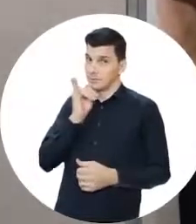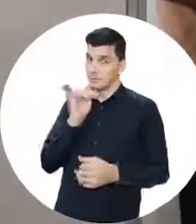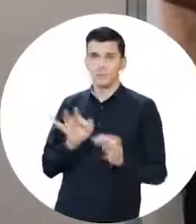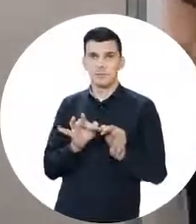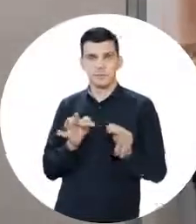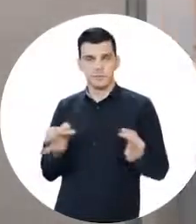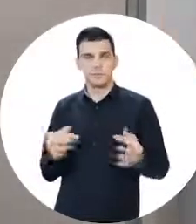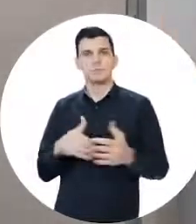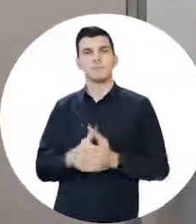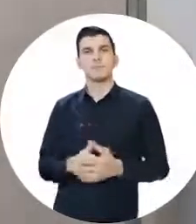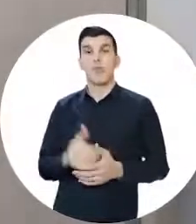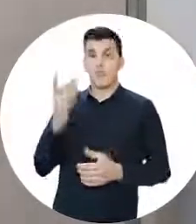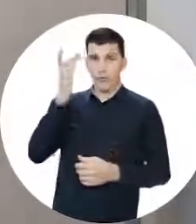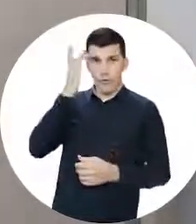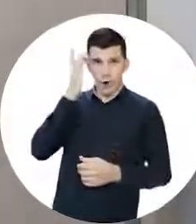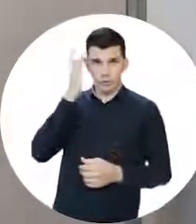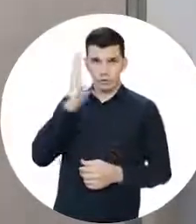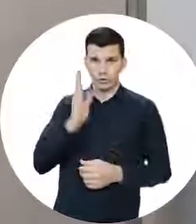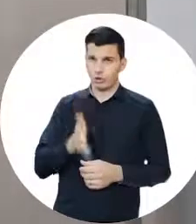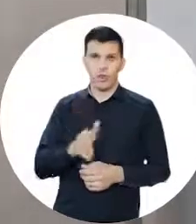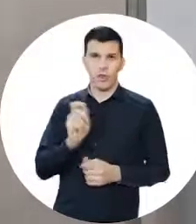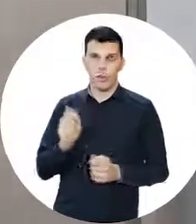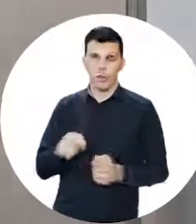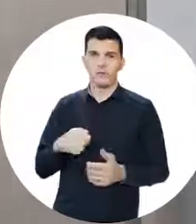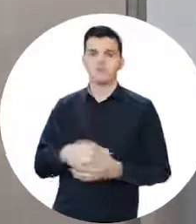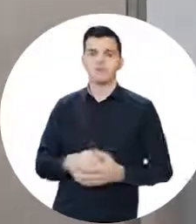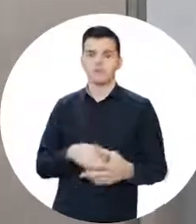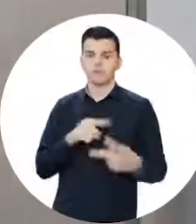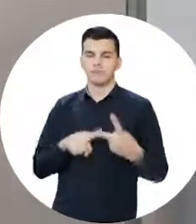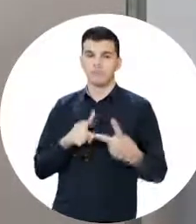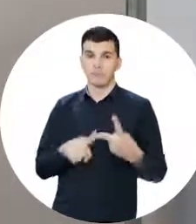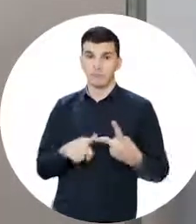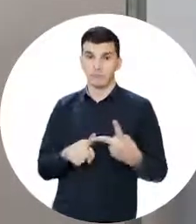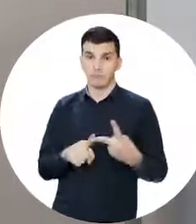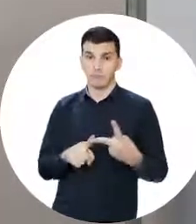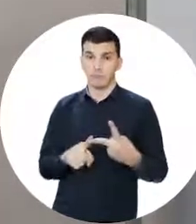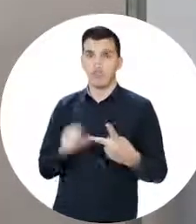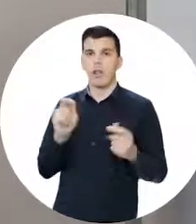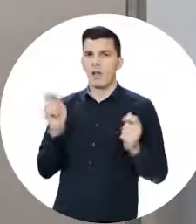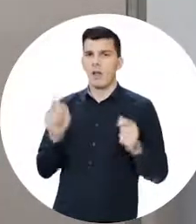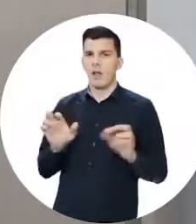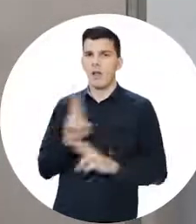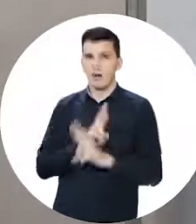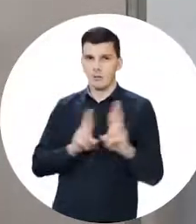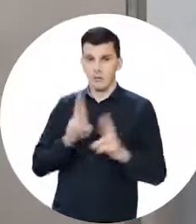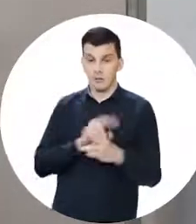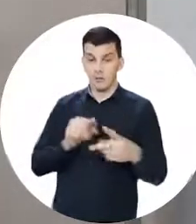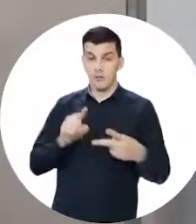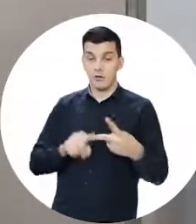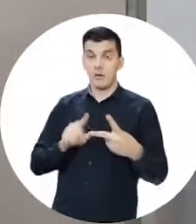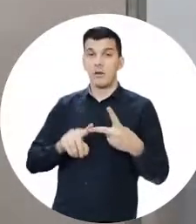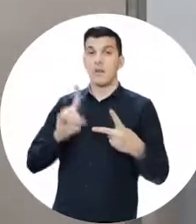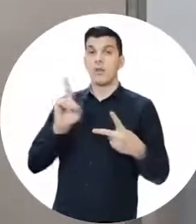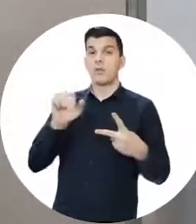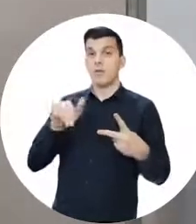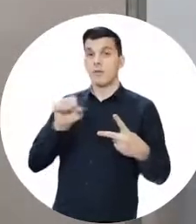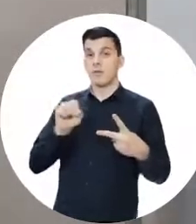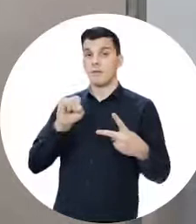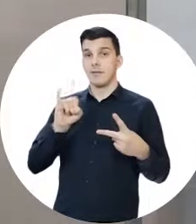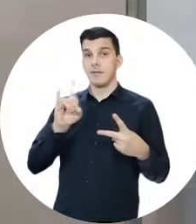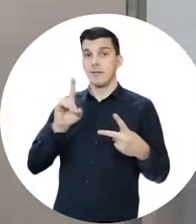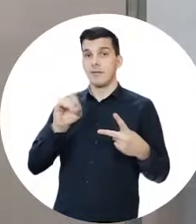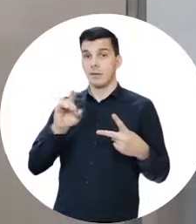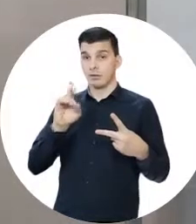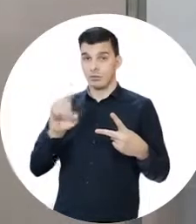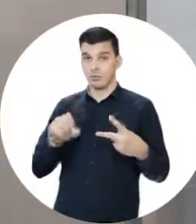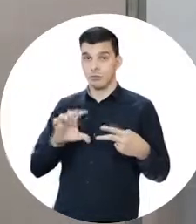você aplica a fórmula direta. No exemplo 2, a gente já podemos correlacionar, na verdade, a densidade com